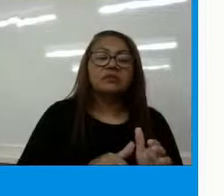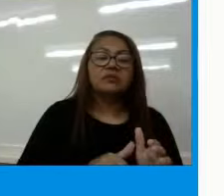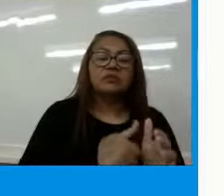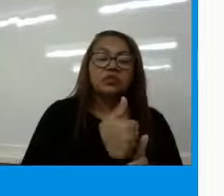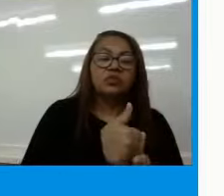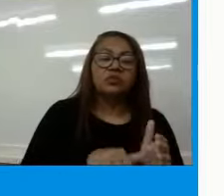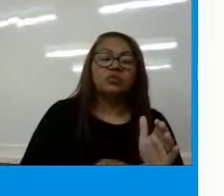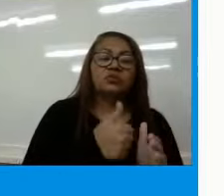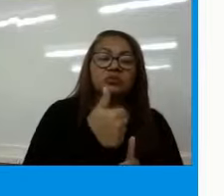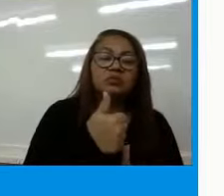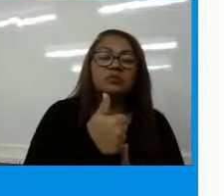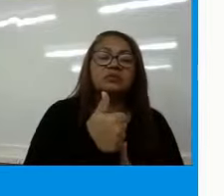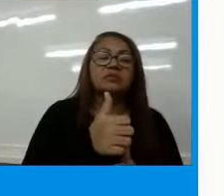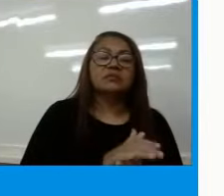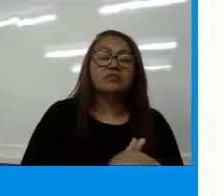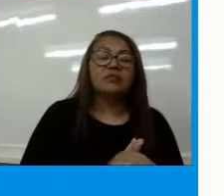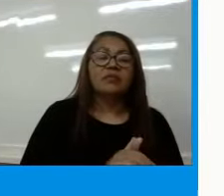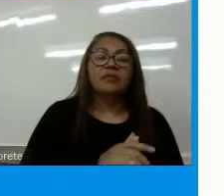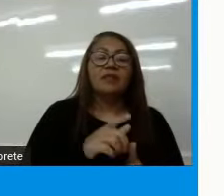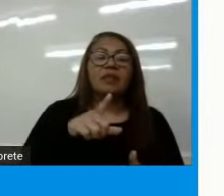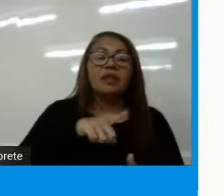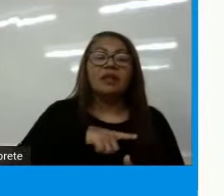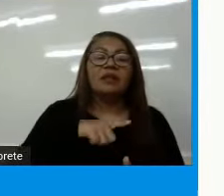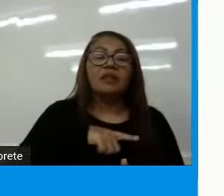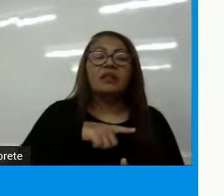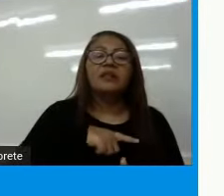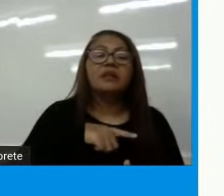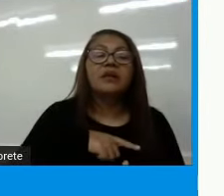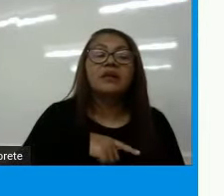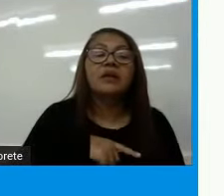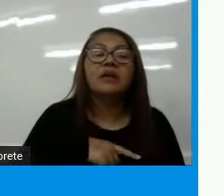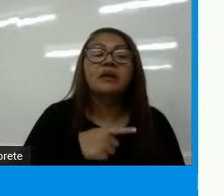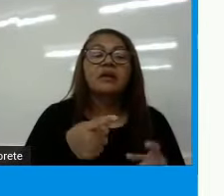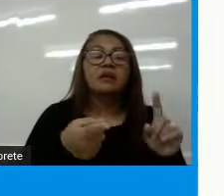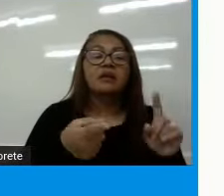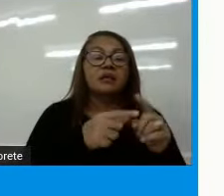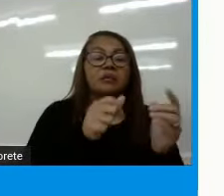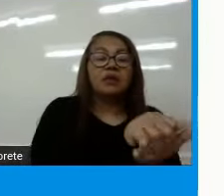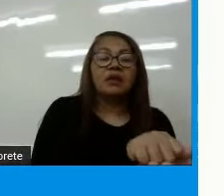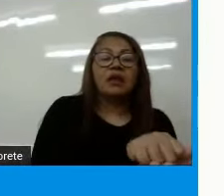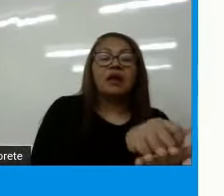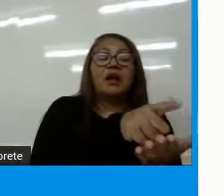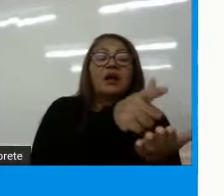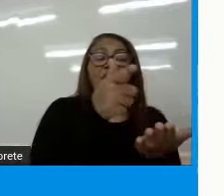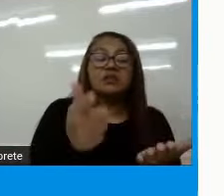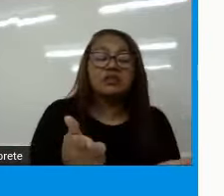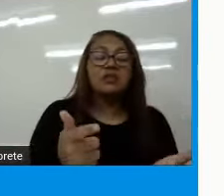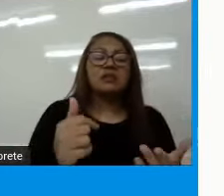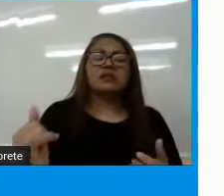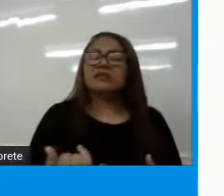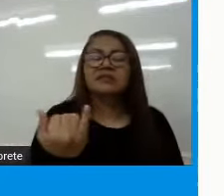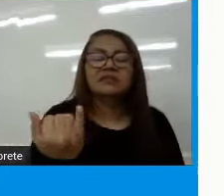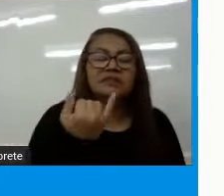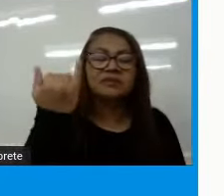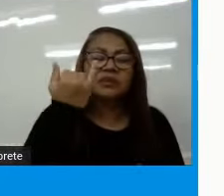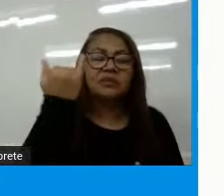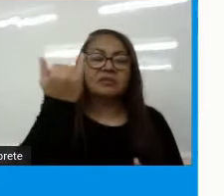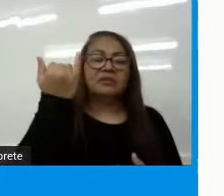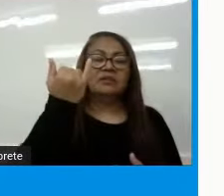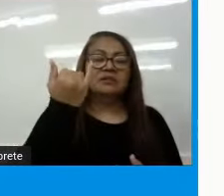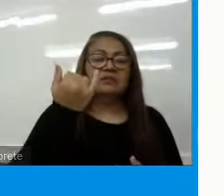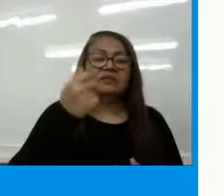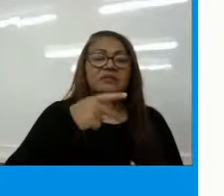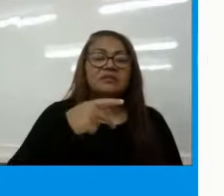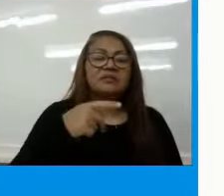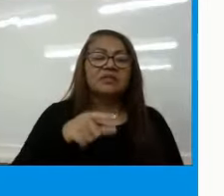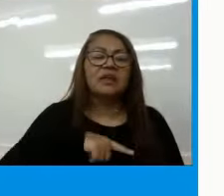criar, tem o Meet aí e a agenda, que são super importantes. E aí, na parte de pessoas, eu vou interagindo com as pessoas